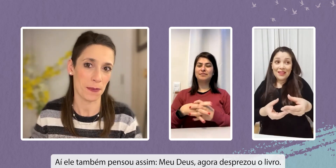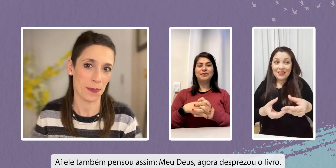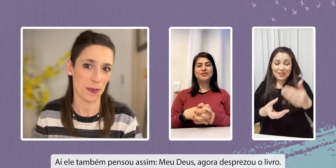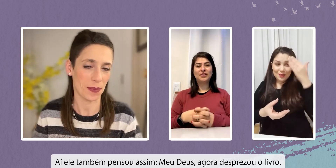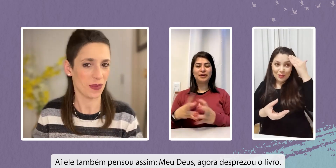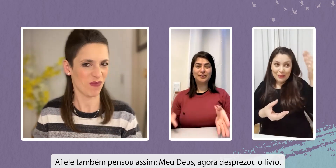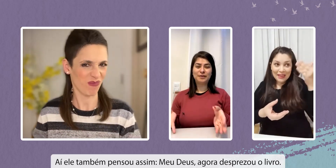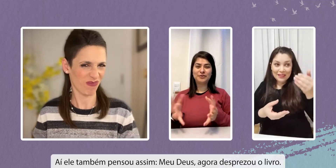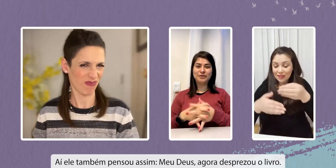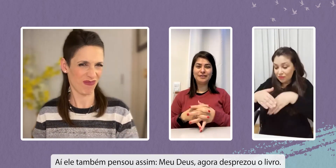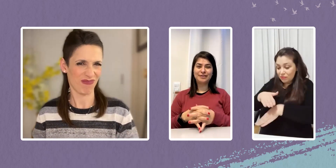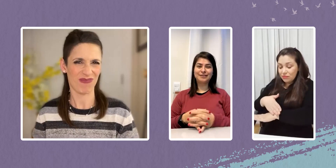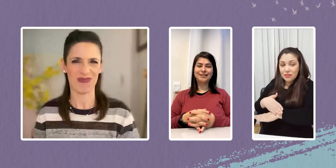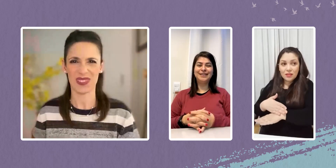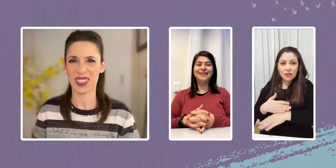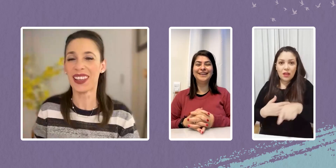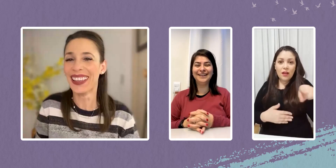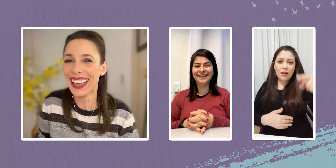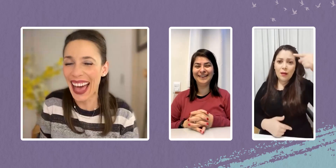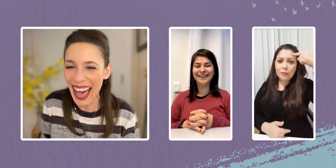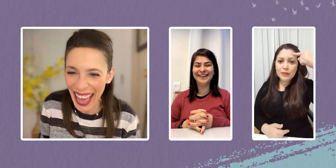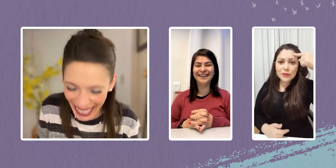pensou assim, meu Deus, agora desprezou o livro.